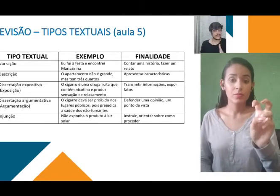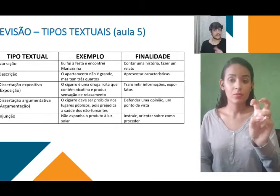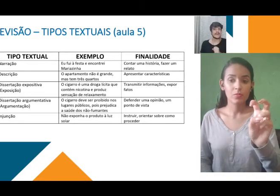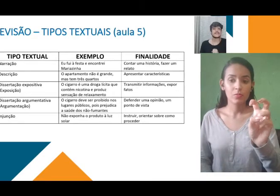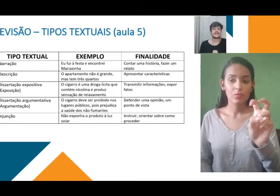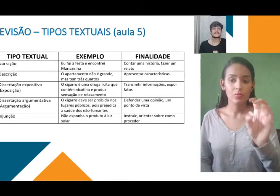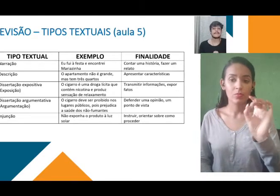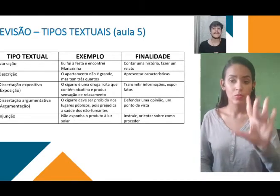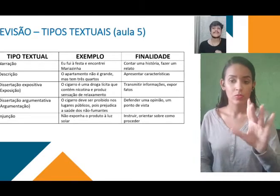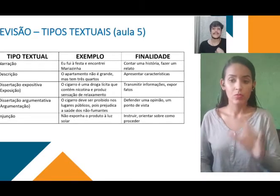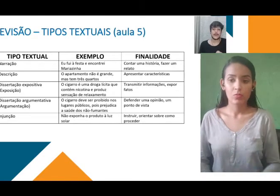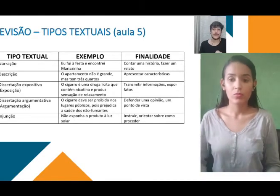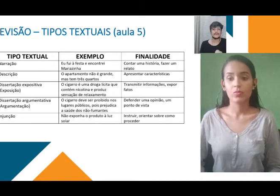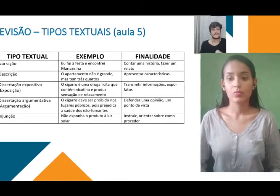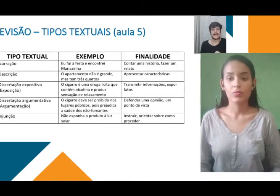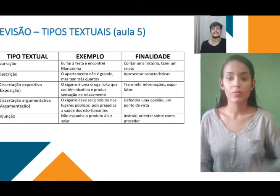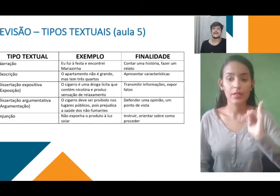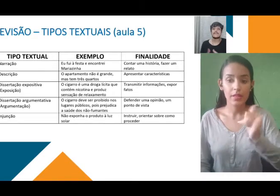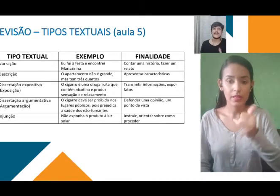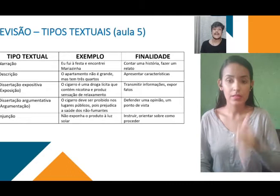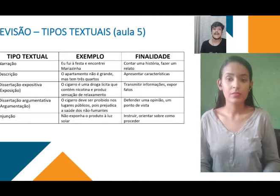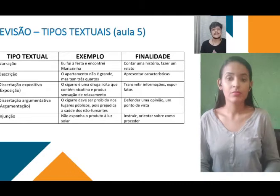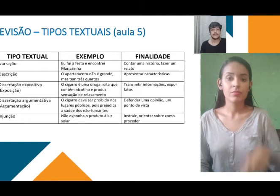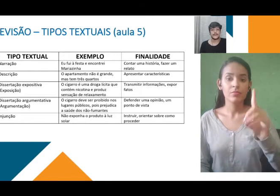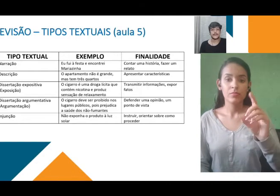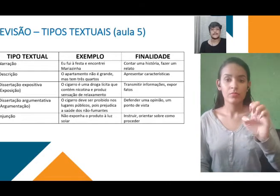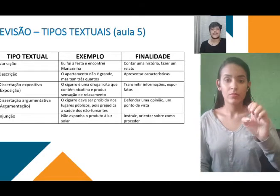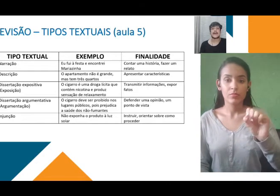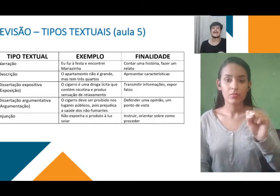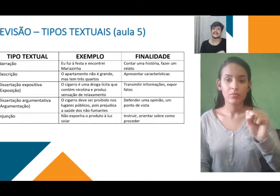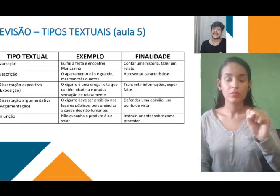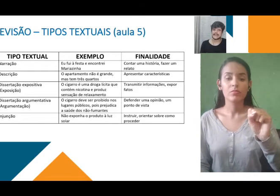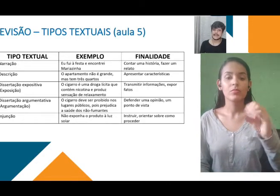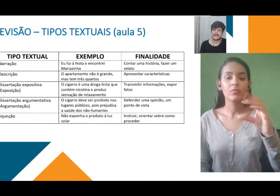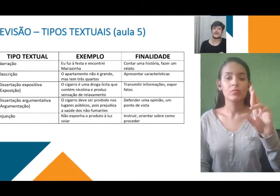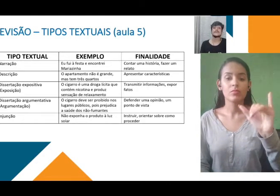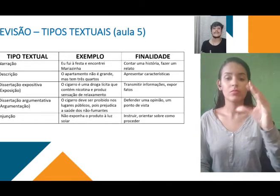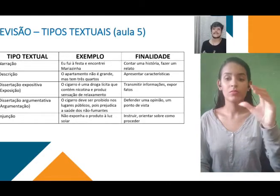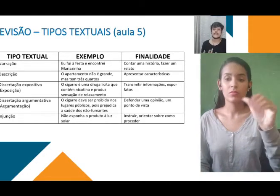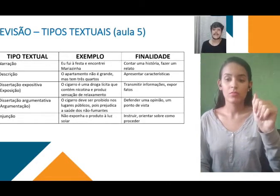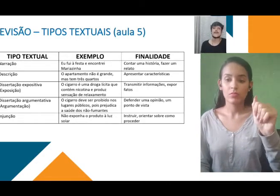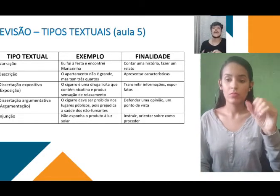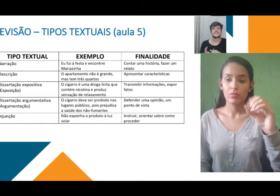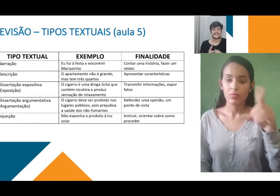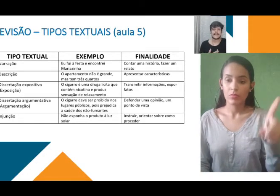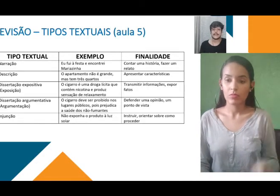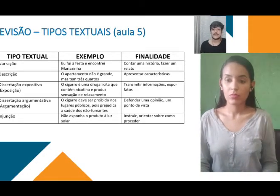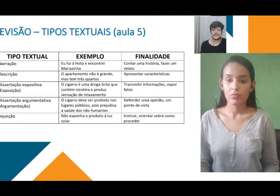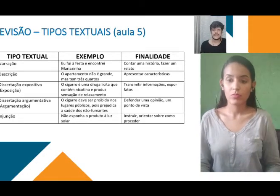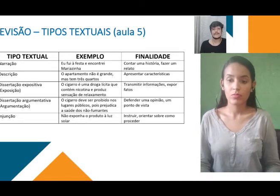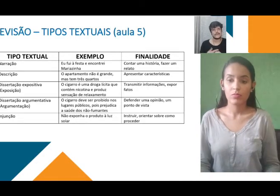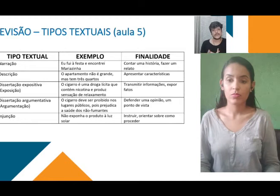tipos textuais nós temos apenas 5, né? Não varia esse número, tá? É narração, descrição,